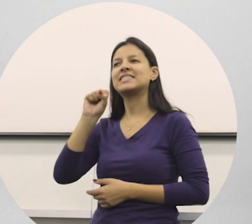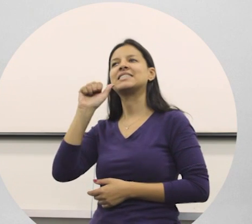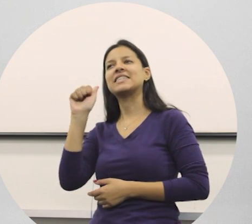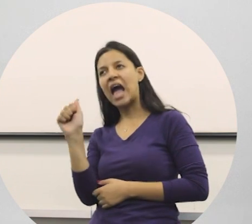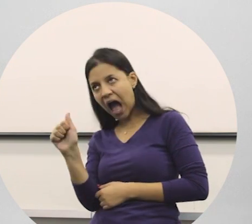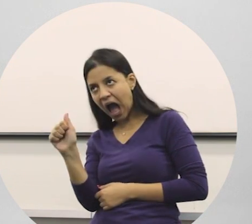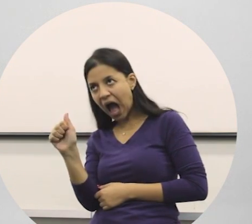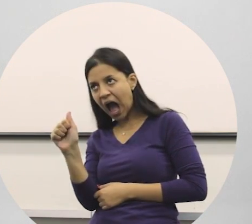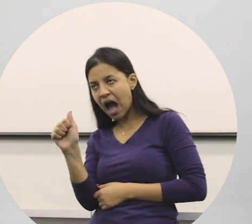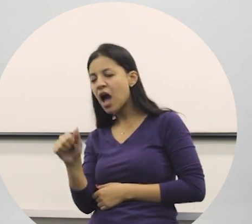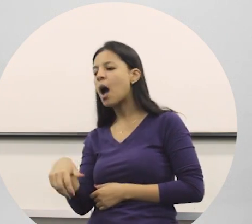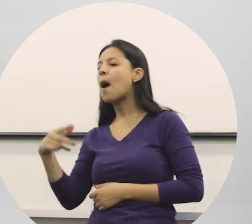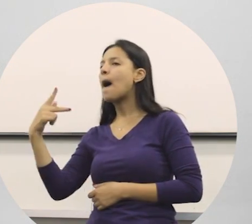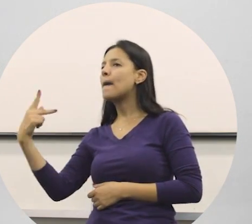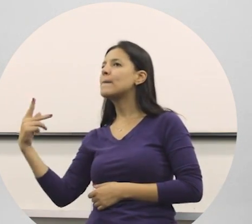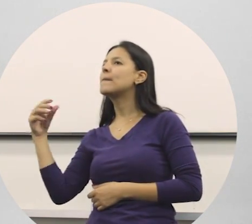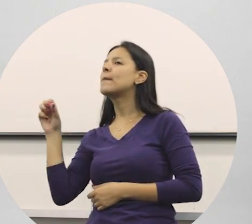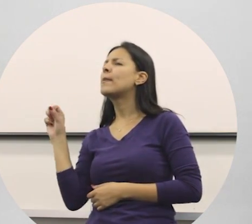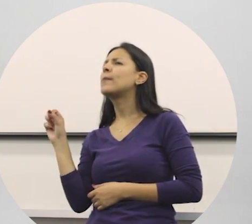ó.